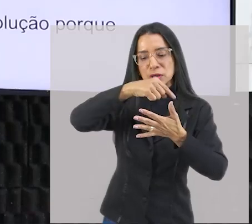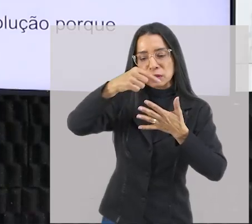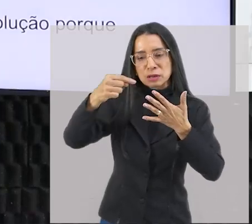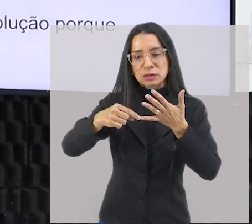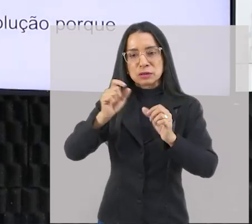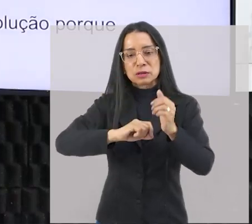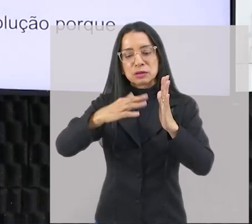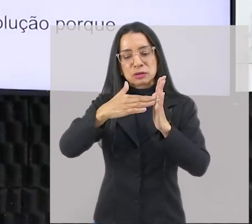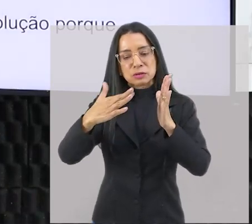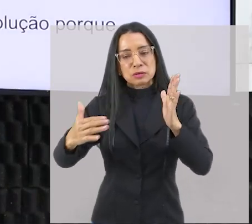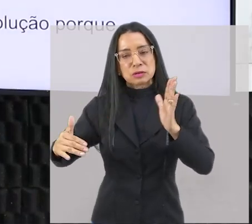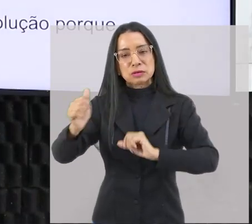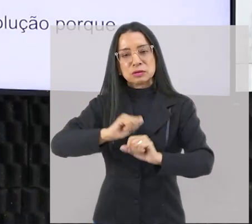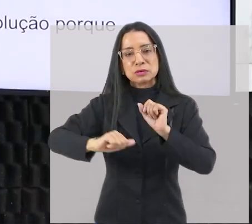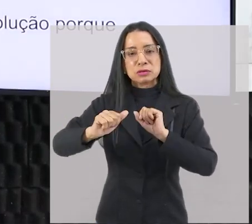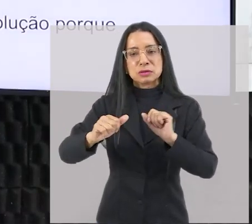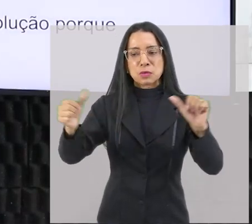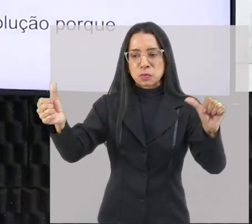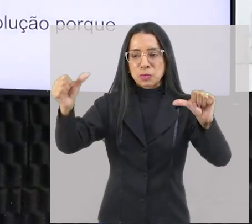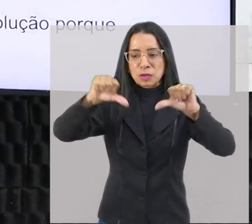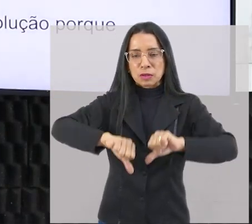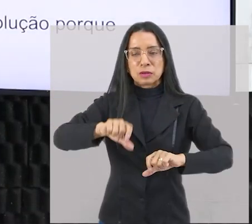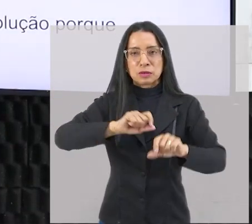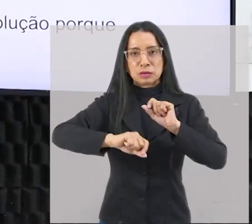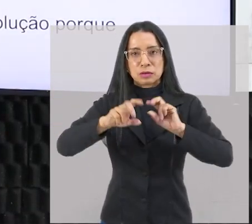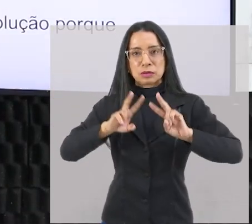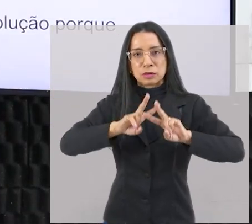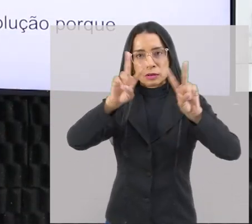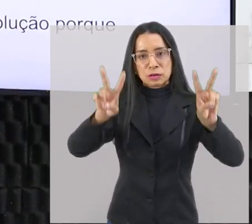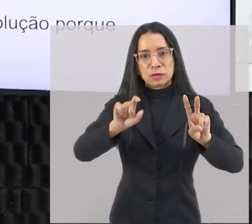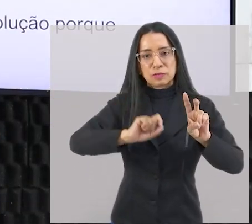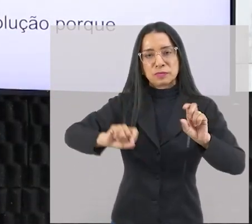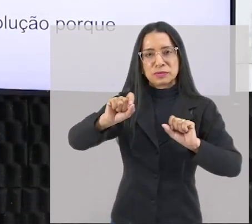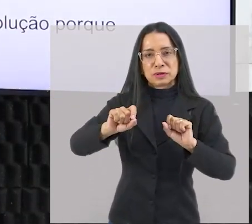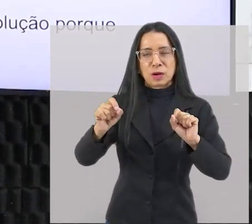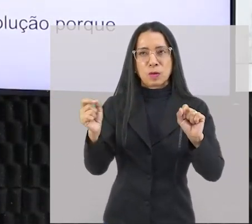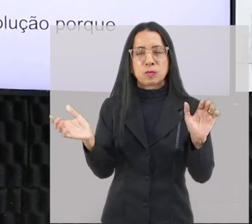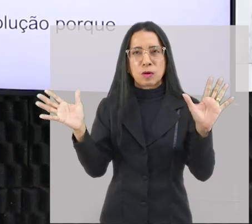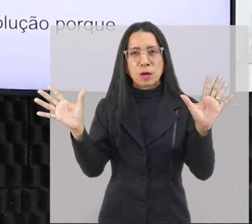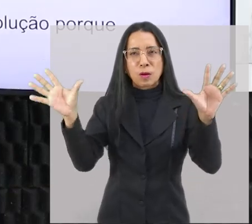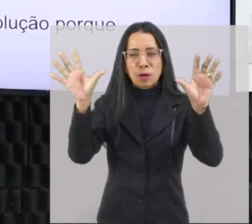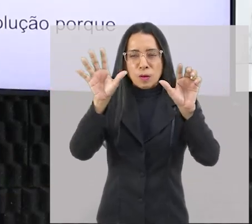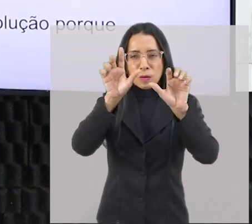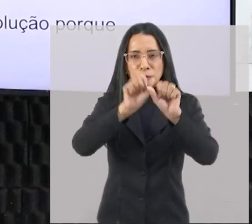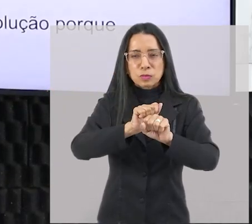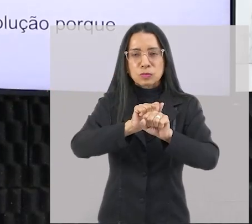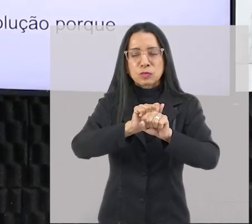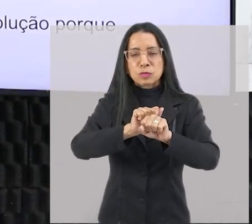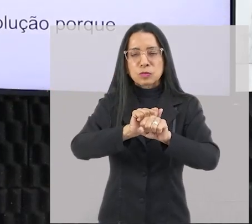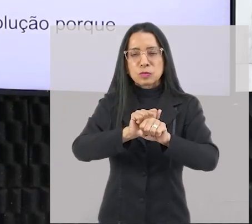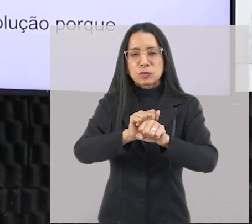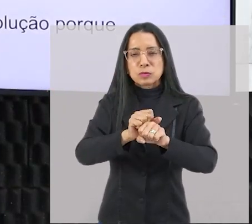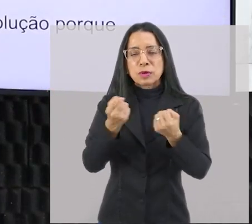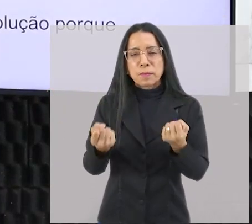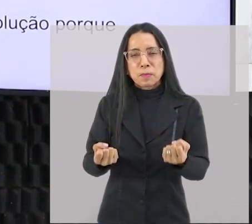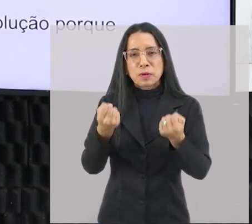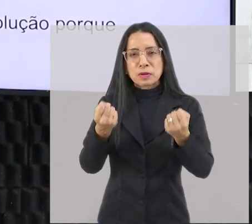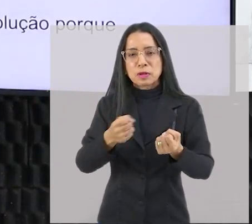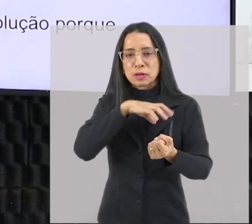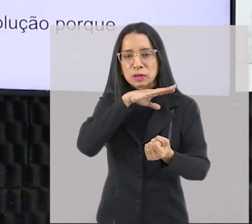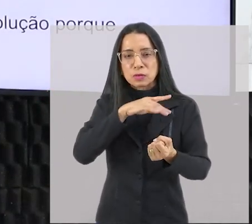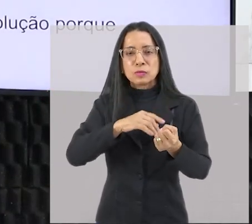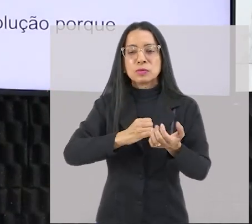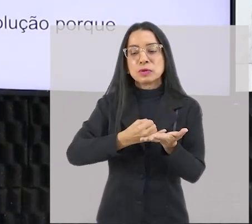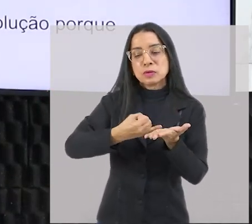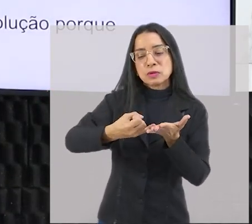pessimistas, esteticamente grotescos. É a visão pesada, bem densa e ruim do